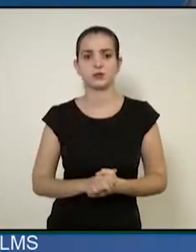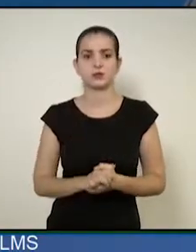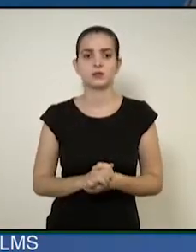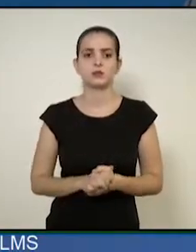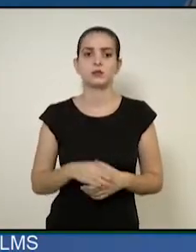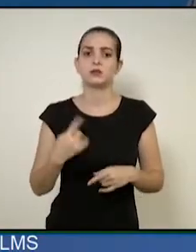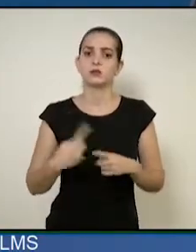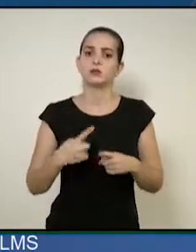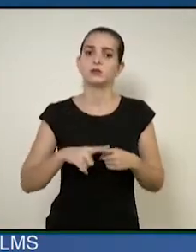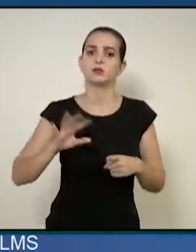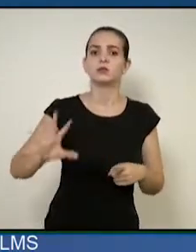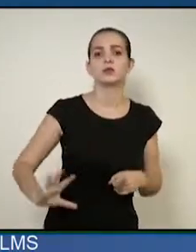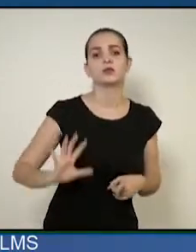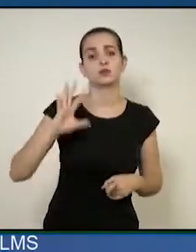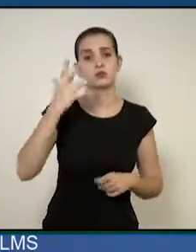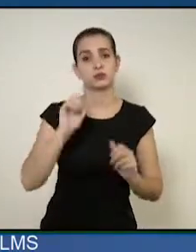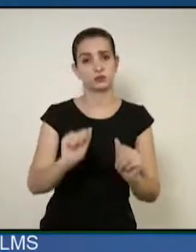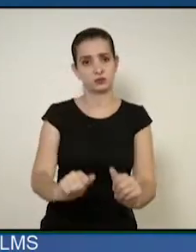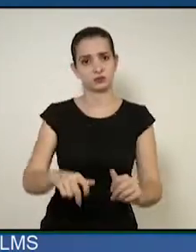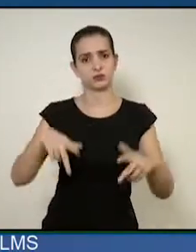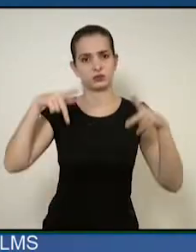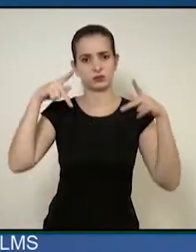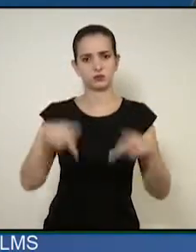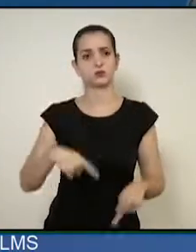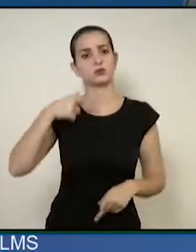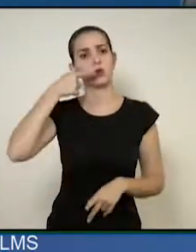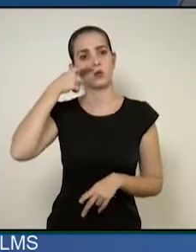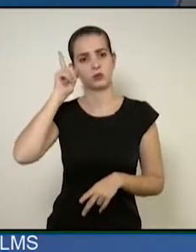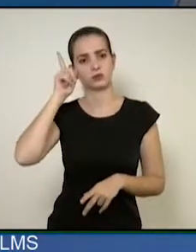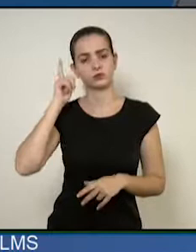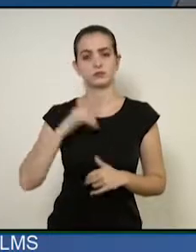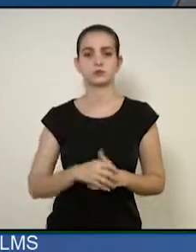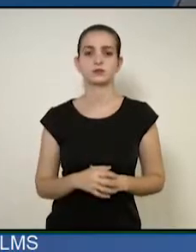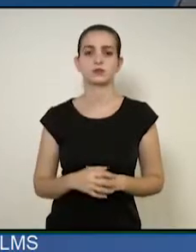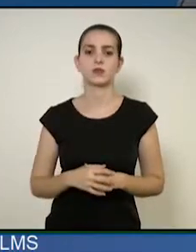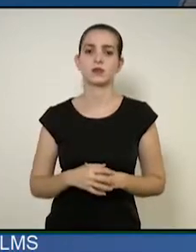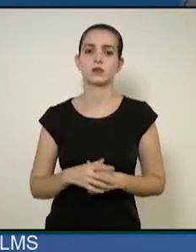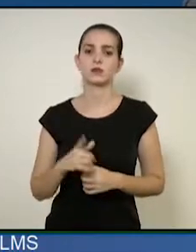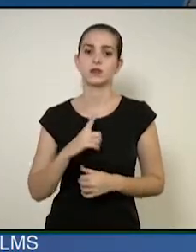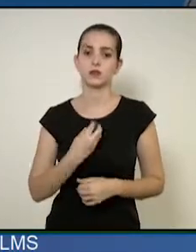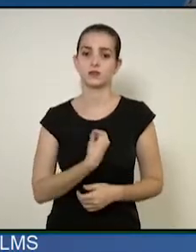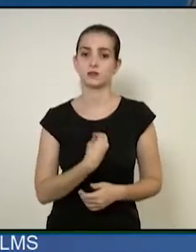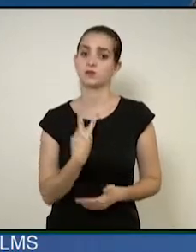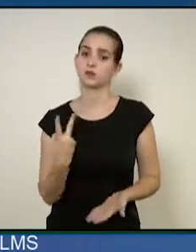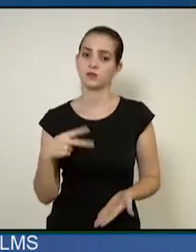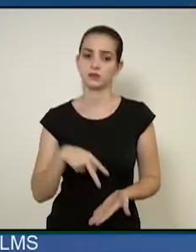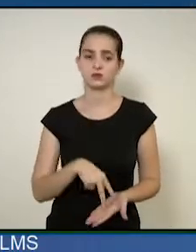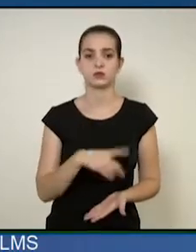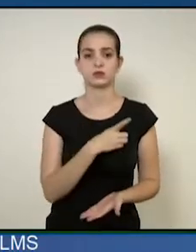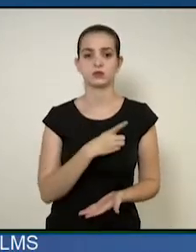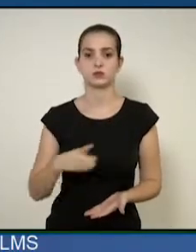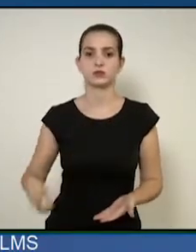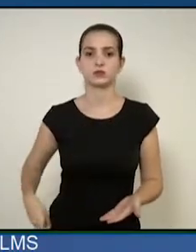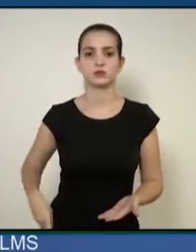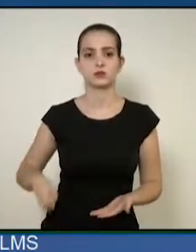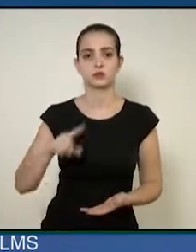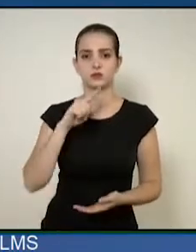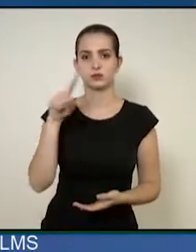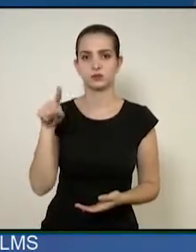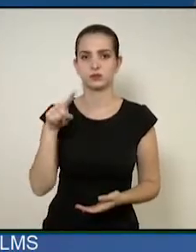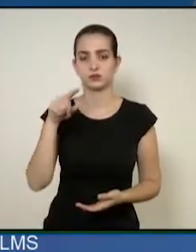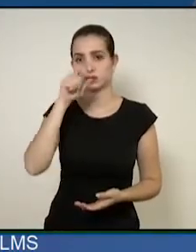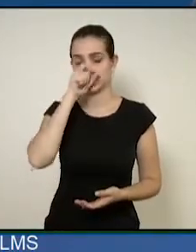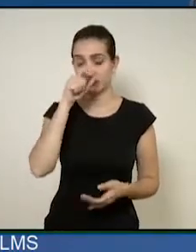pela realização da audiência pública de ontem, com a presença do deputado Zeca